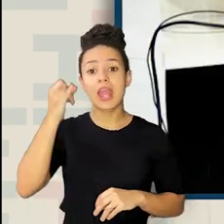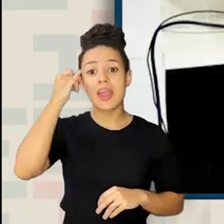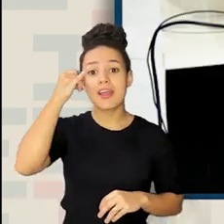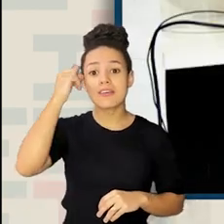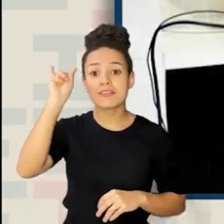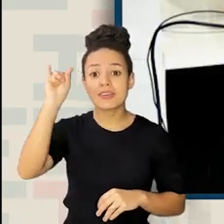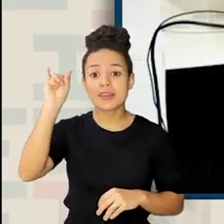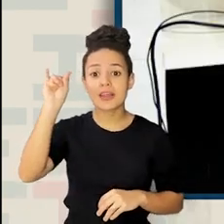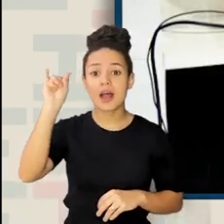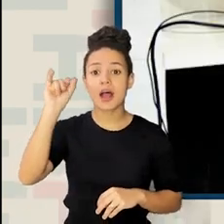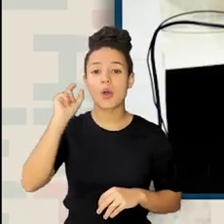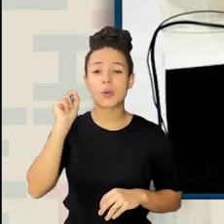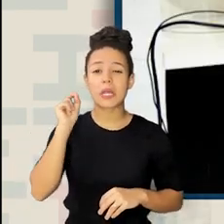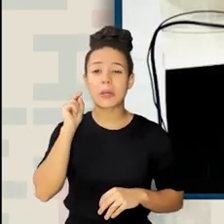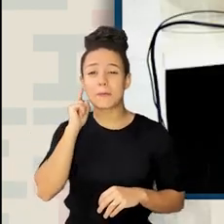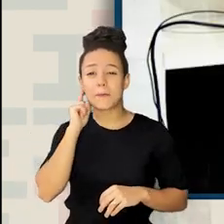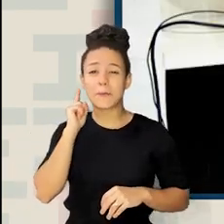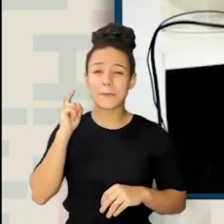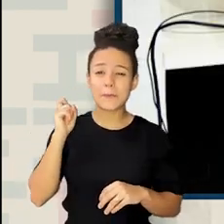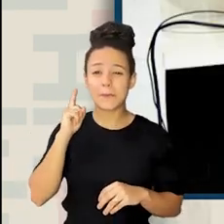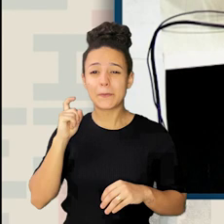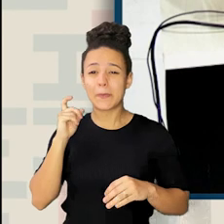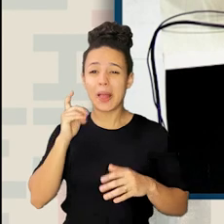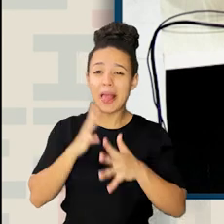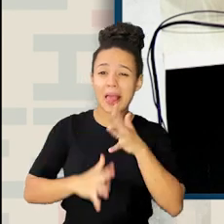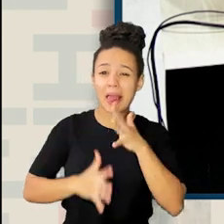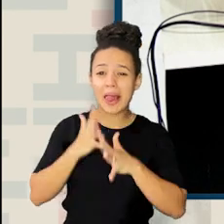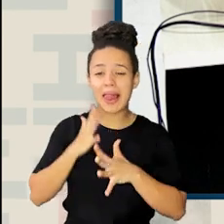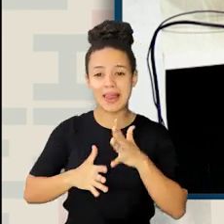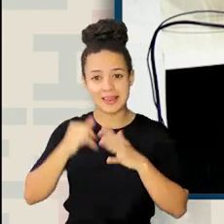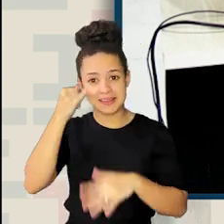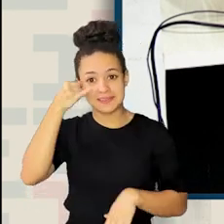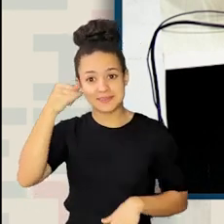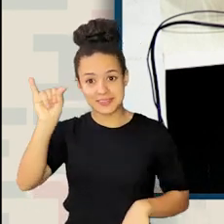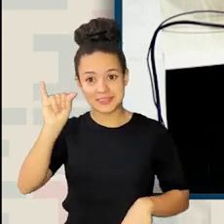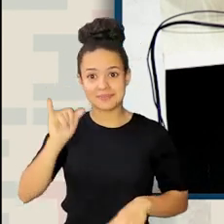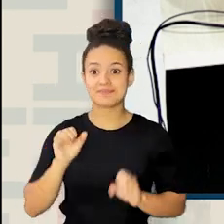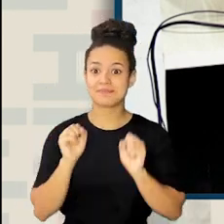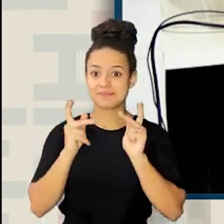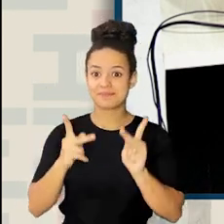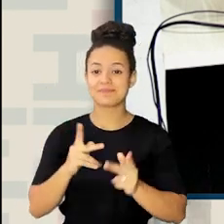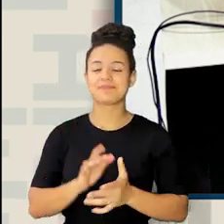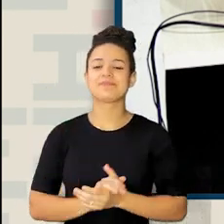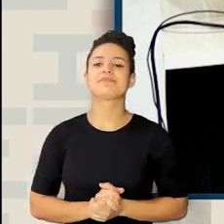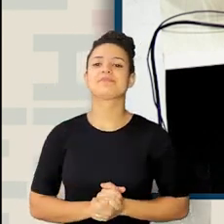Evitando esse ruídozinho entre uma nota e outra ao máximo, tá bom?